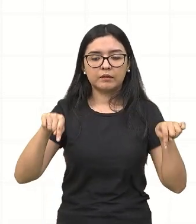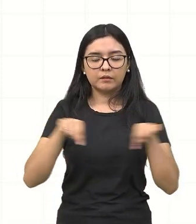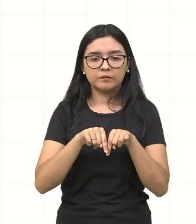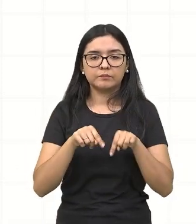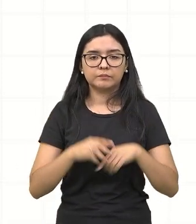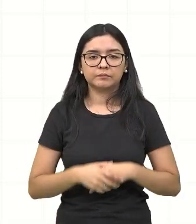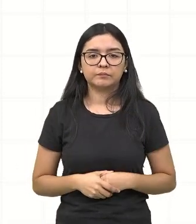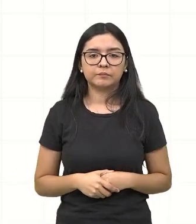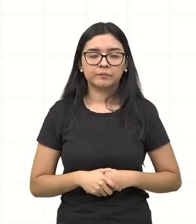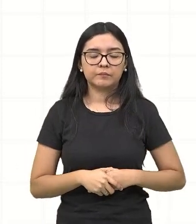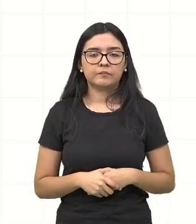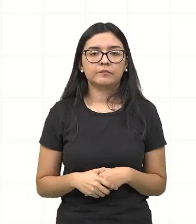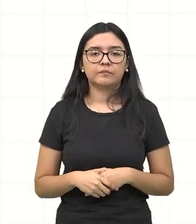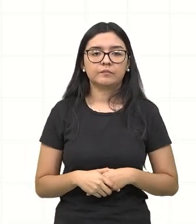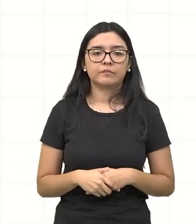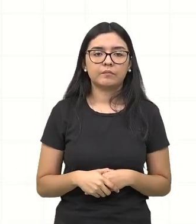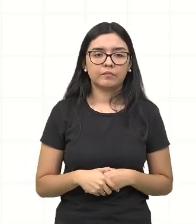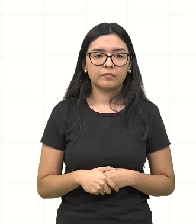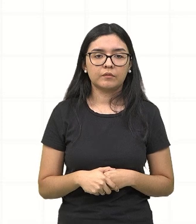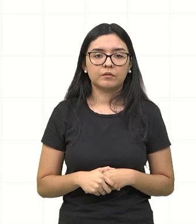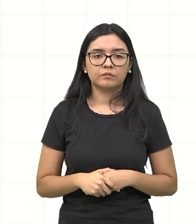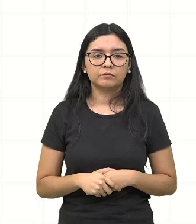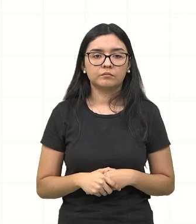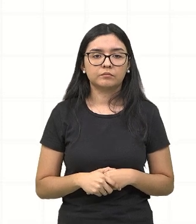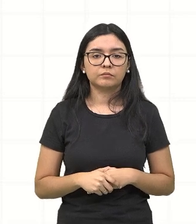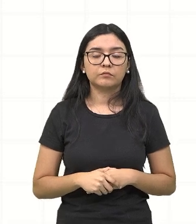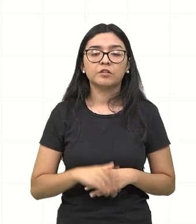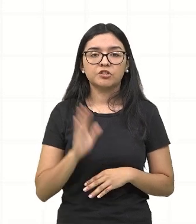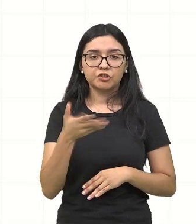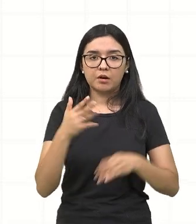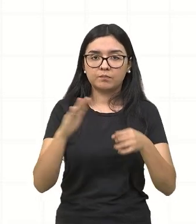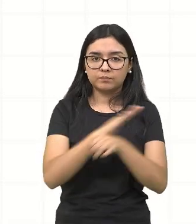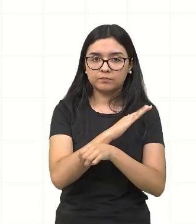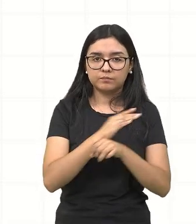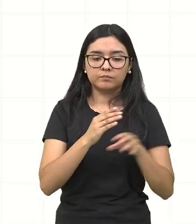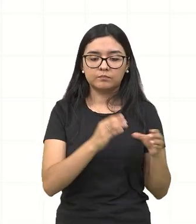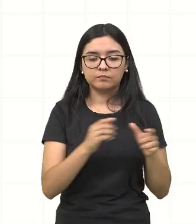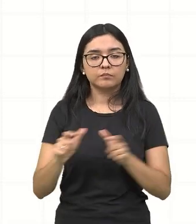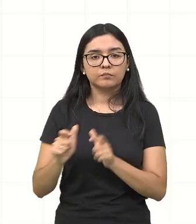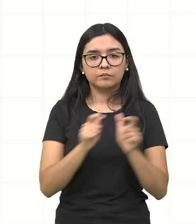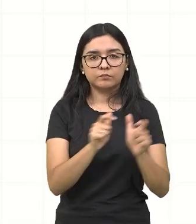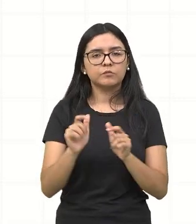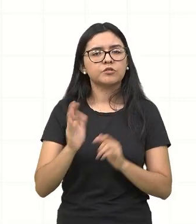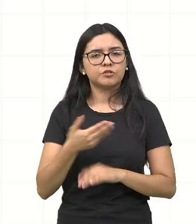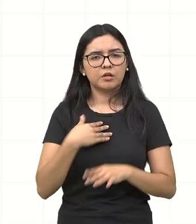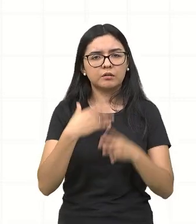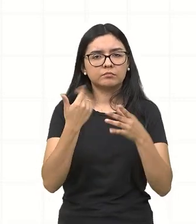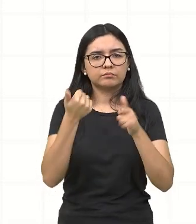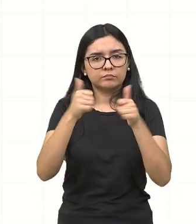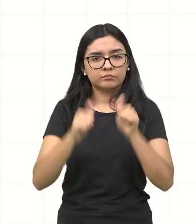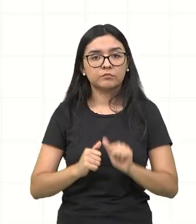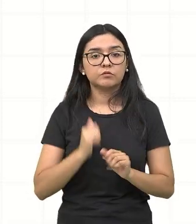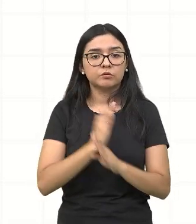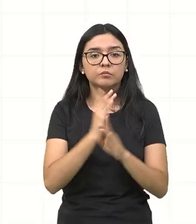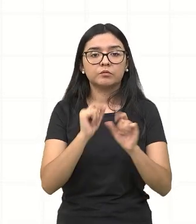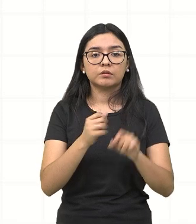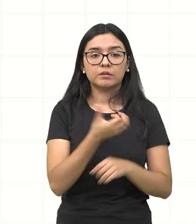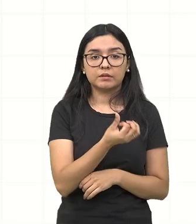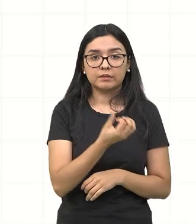qual a medida de volume da caixa? Totalmente preenchida por cubos. Bom, nós já fizemos a análise e nós descobrimos que vai